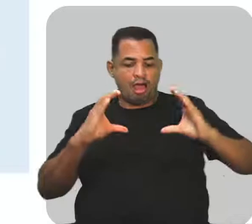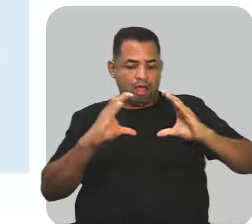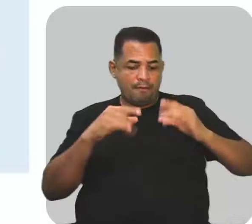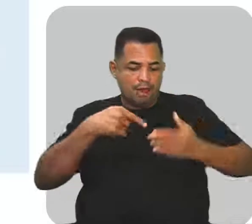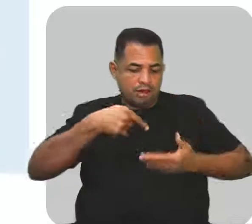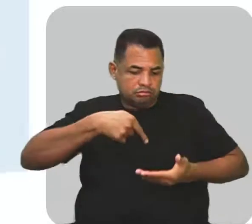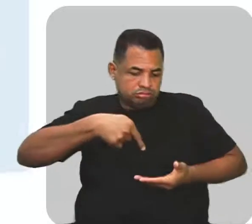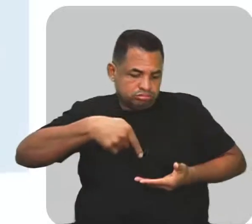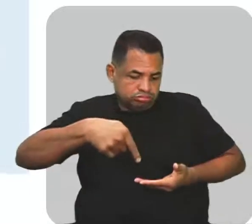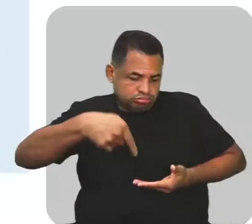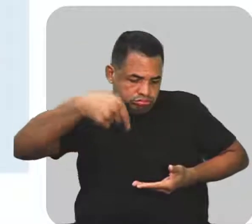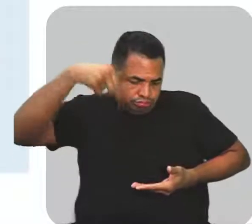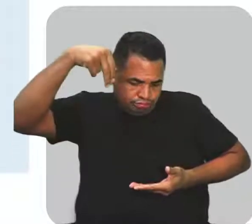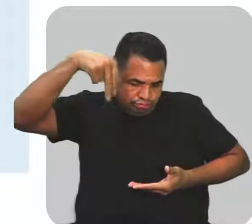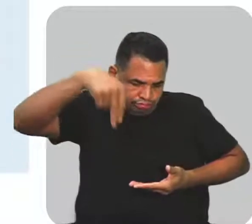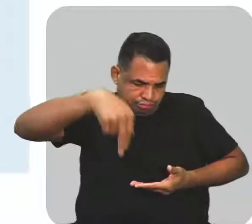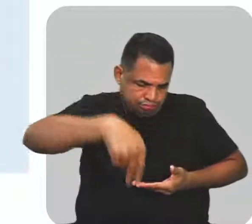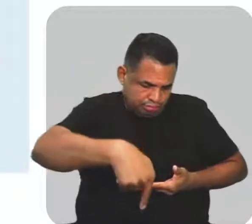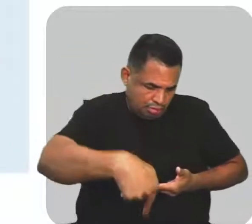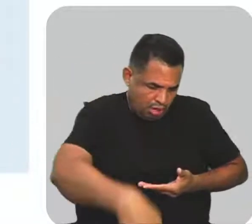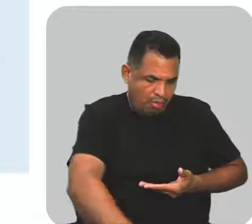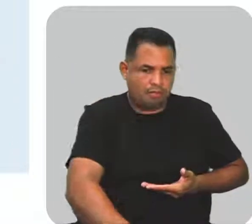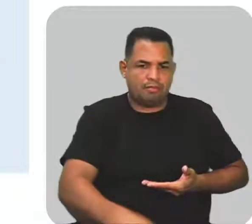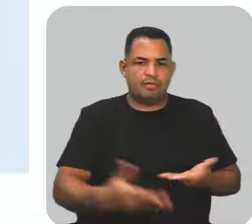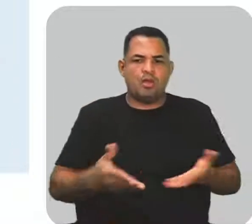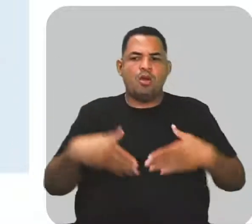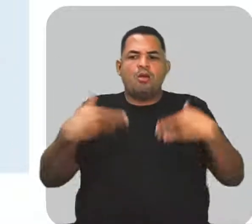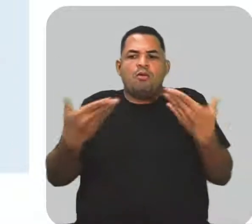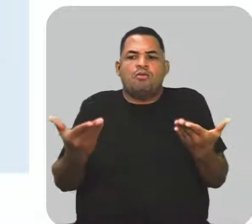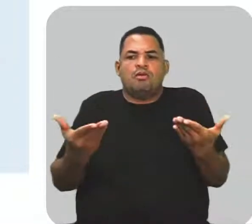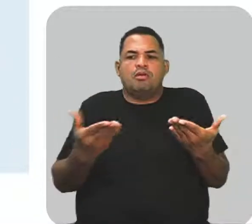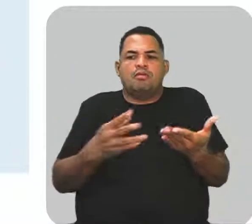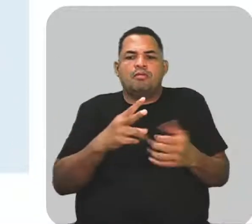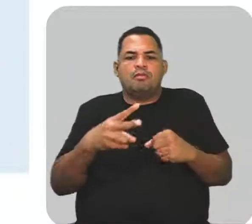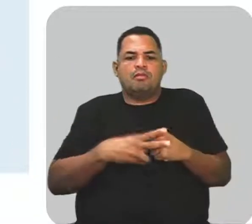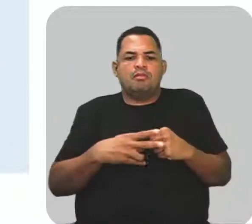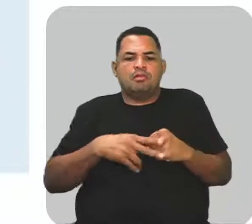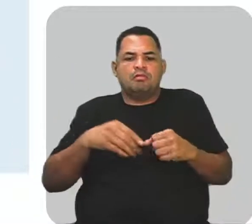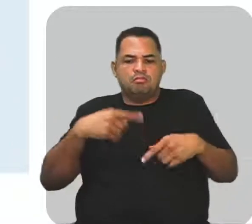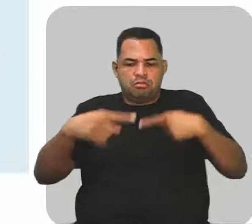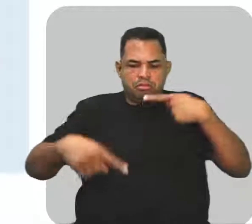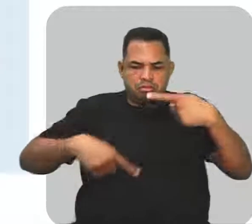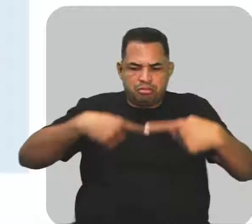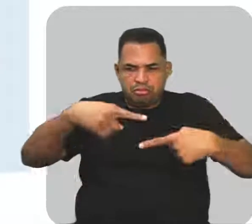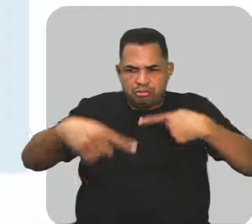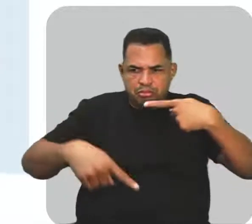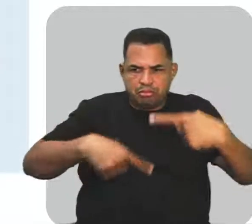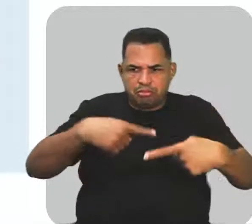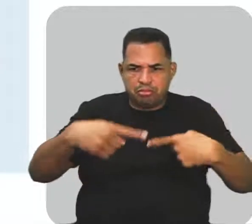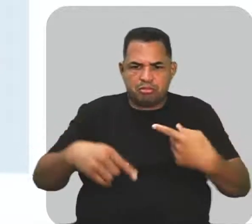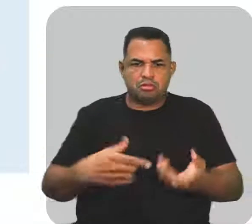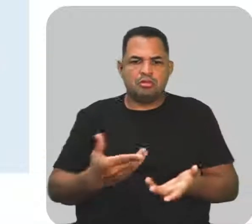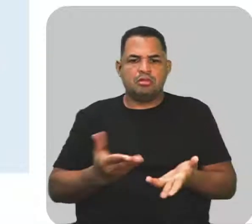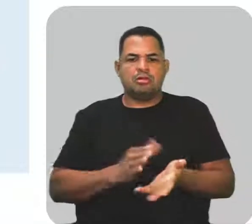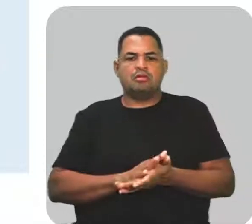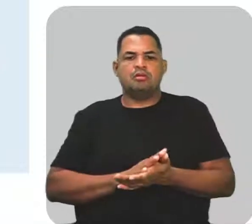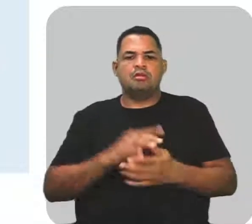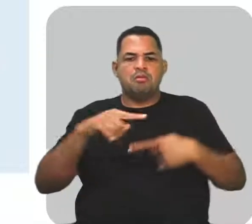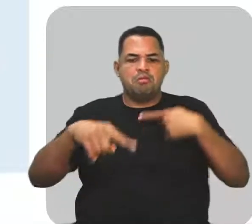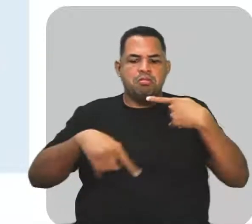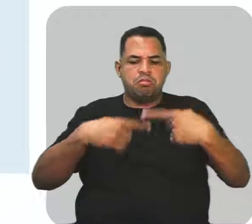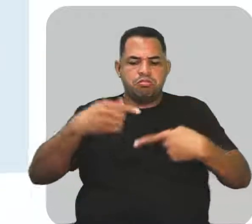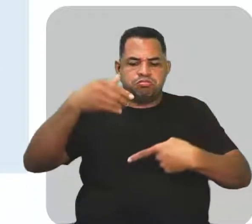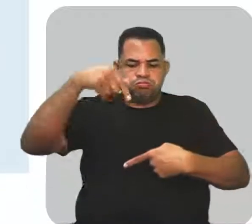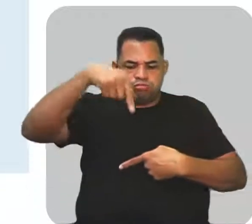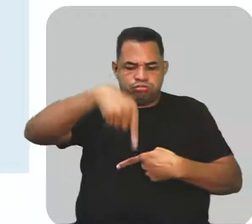rolou escada abaixo. Qual o verbo dessa oração? Rolar, né? E aí, no caso,